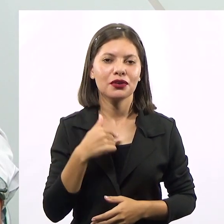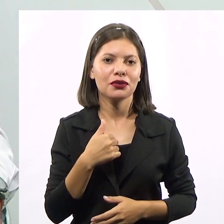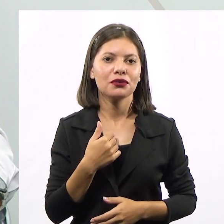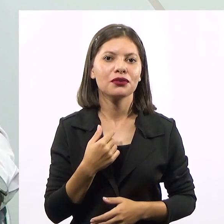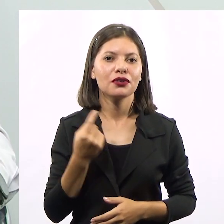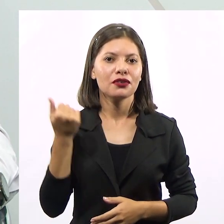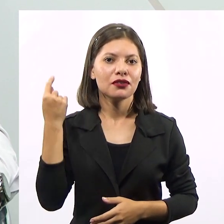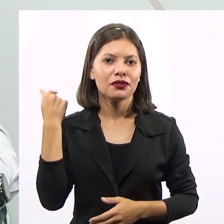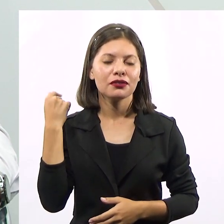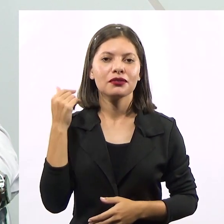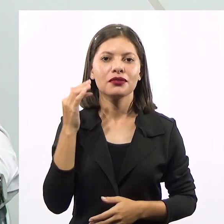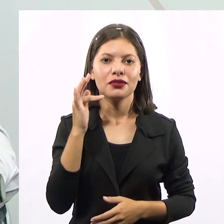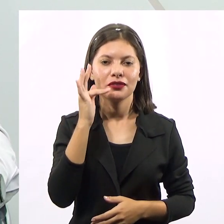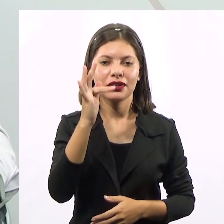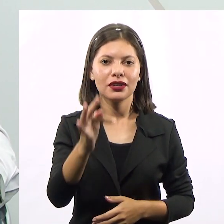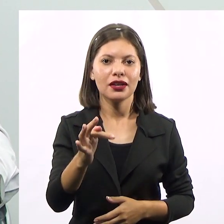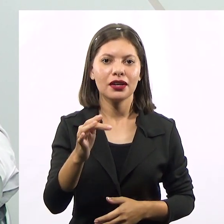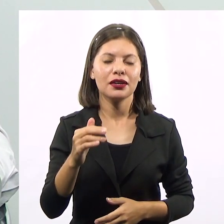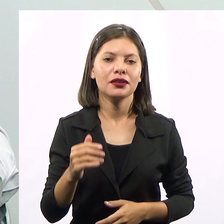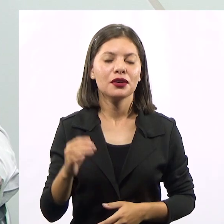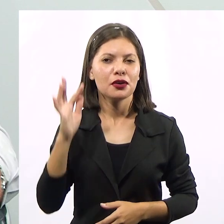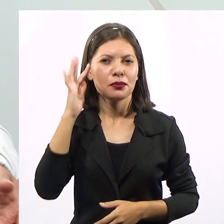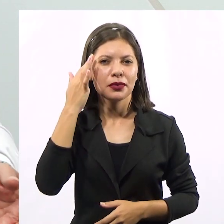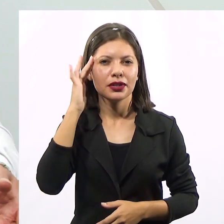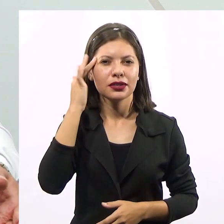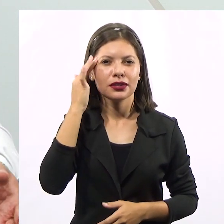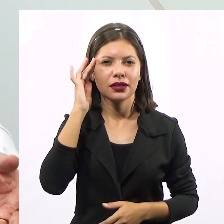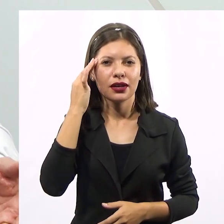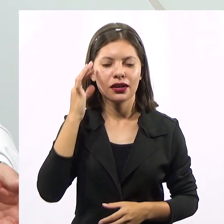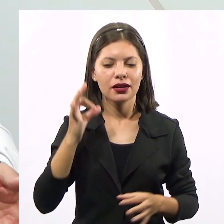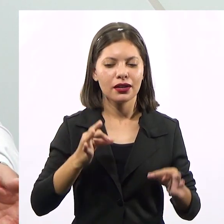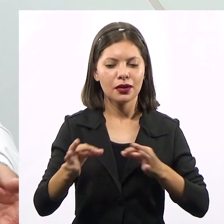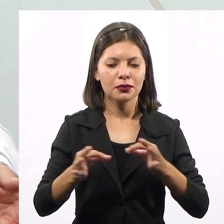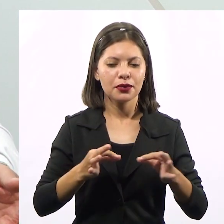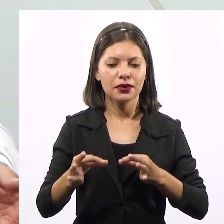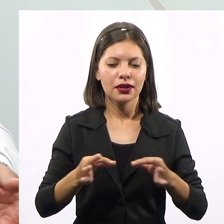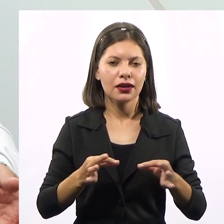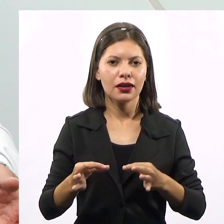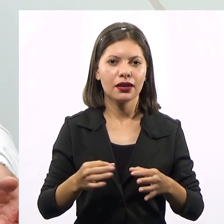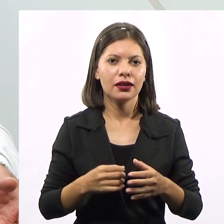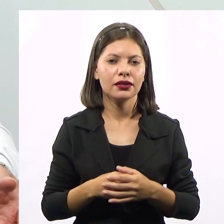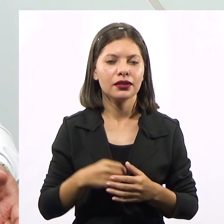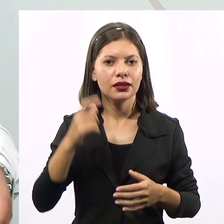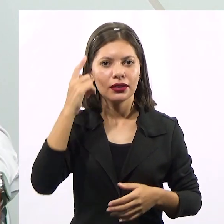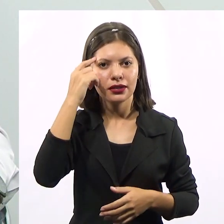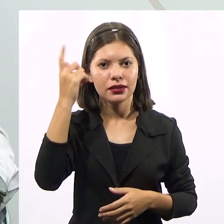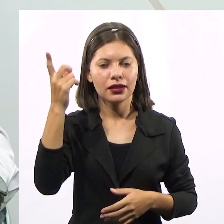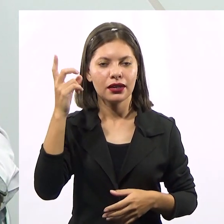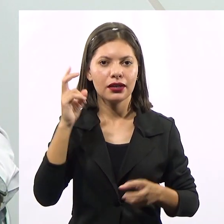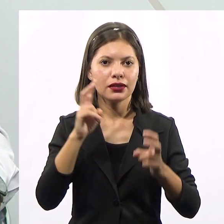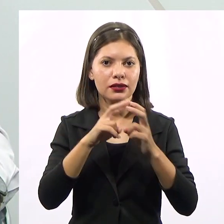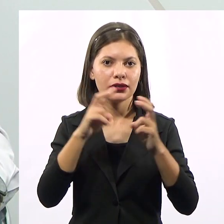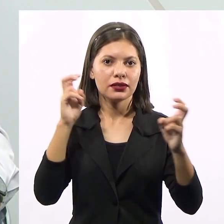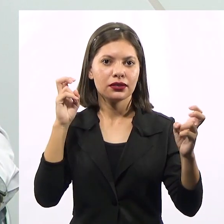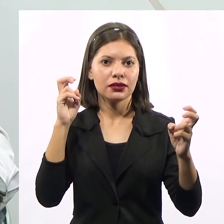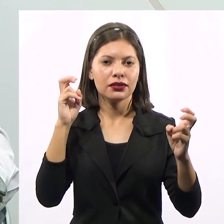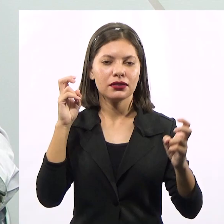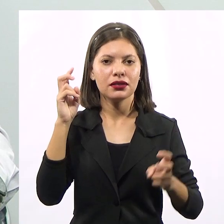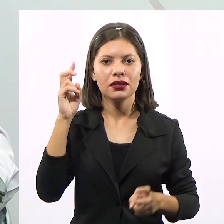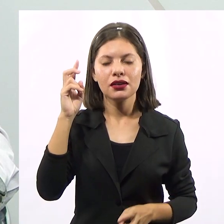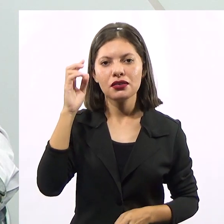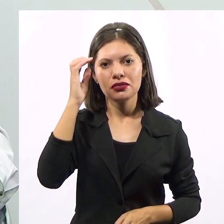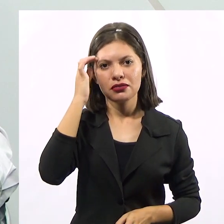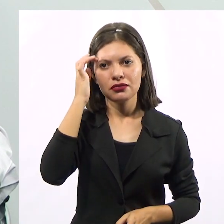síncrono, e que a gente possa pensar aí estratégias de aprendizagens, né? Não é fácil a gente fazer um curso EAD, é um